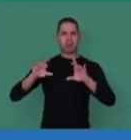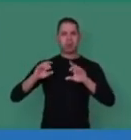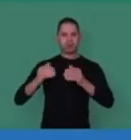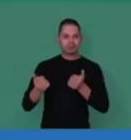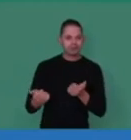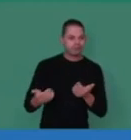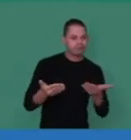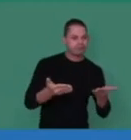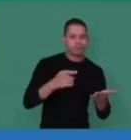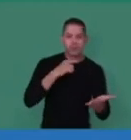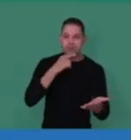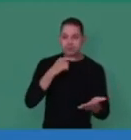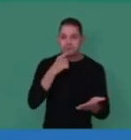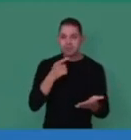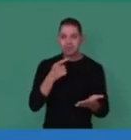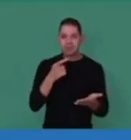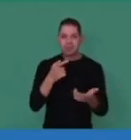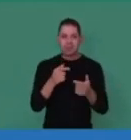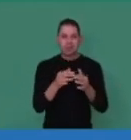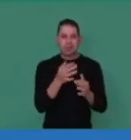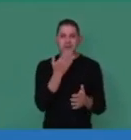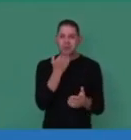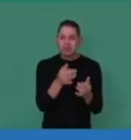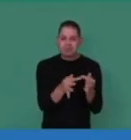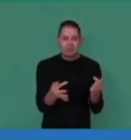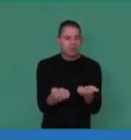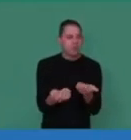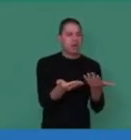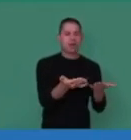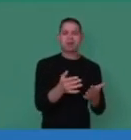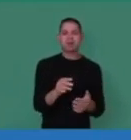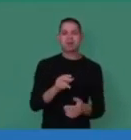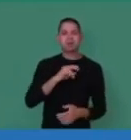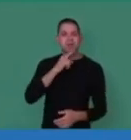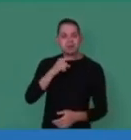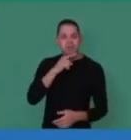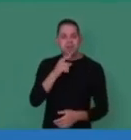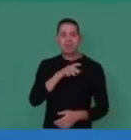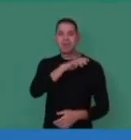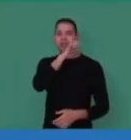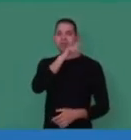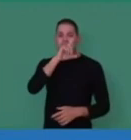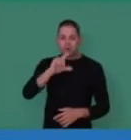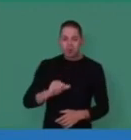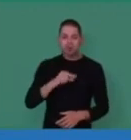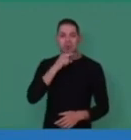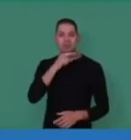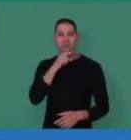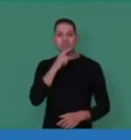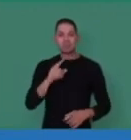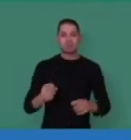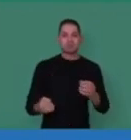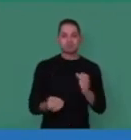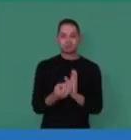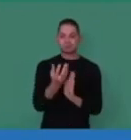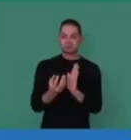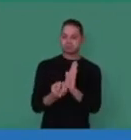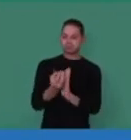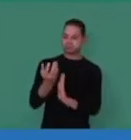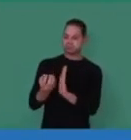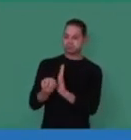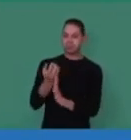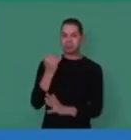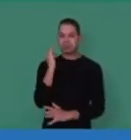não consegue entregar nem a abóbora, não conseguiu entregar a diminuição de imposto, vai criando. Tudo é para criar